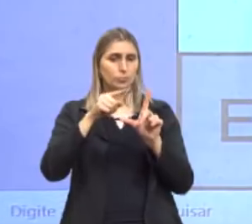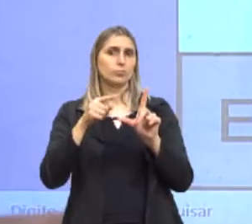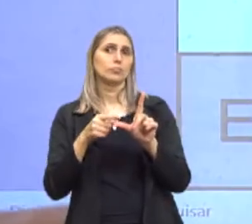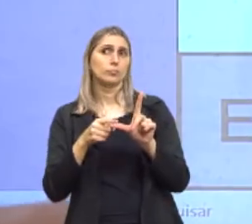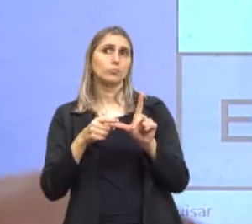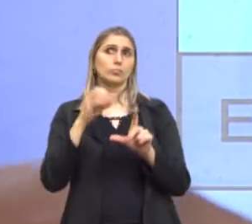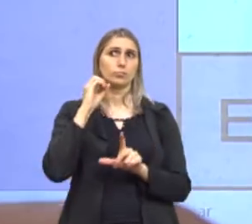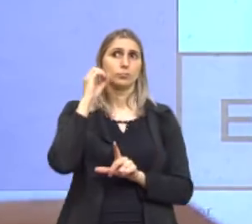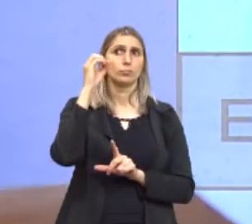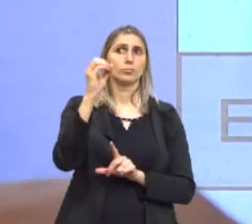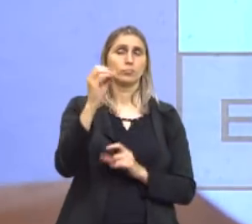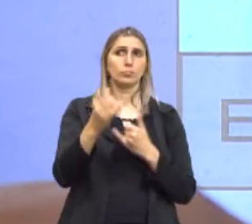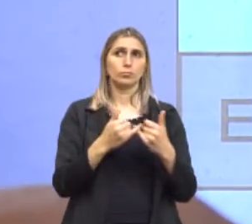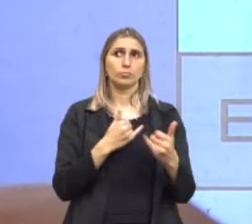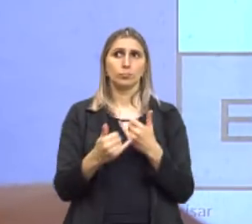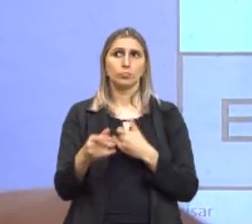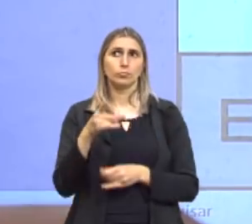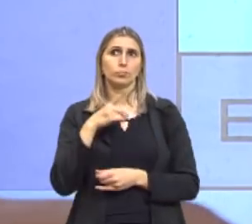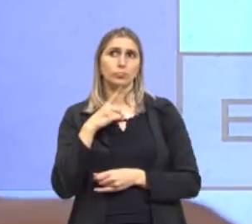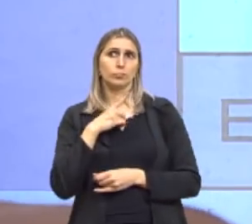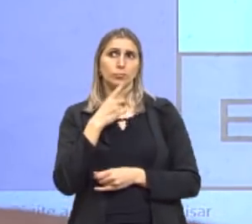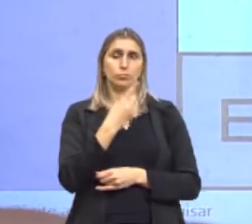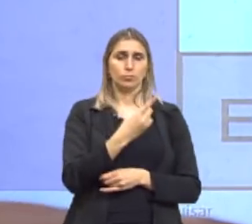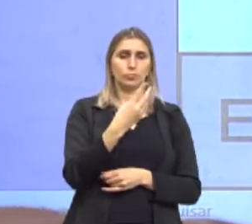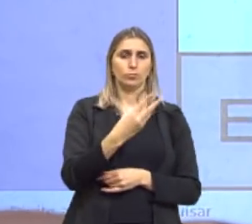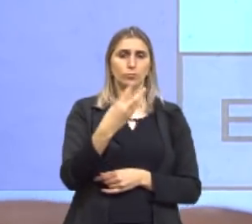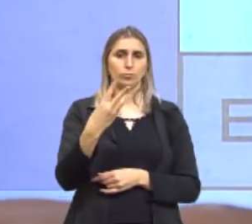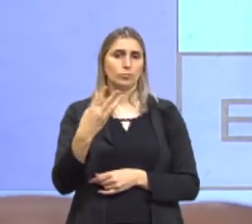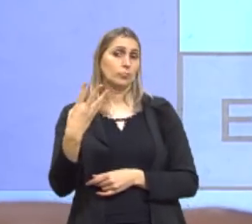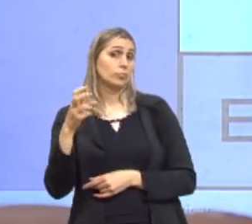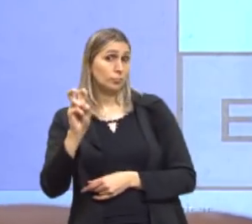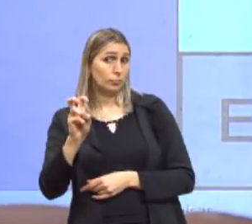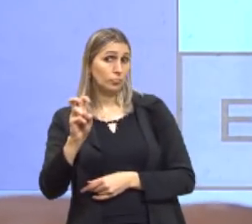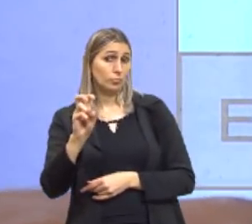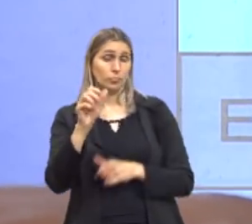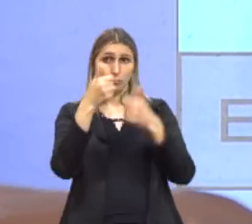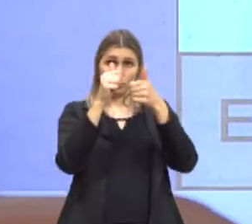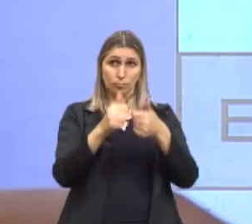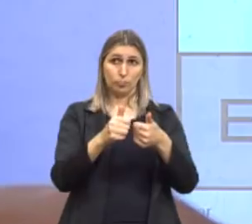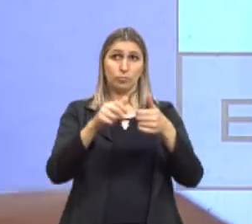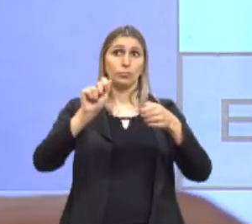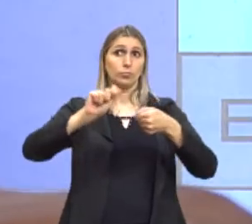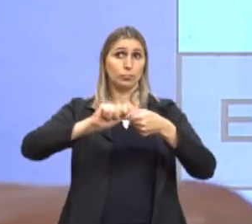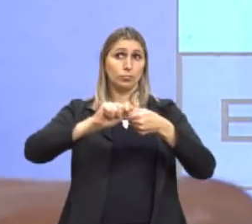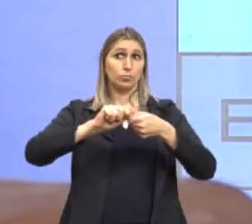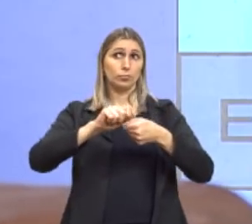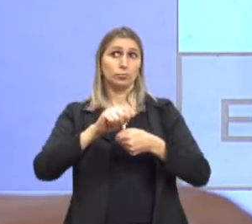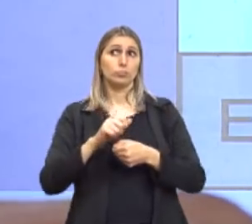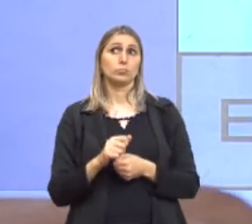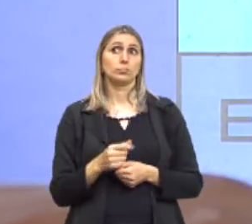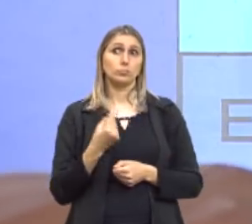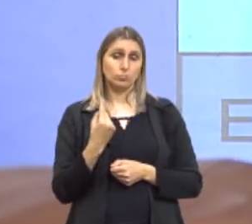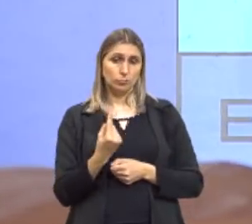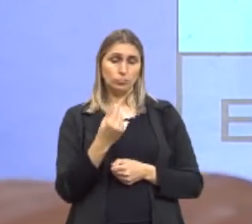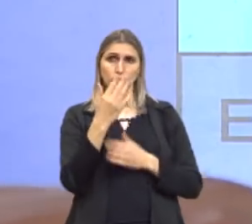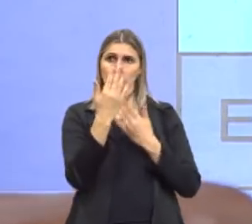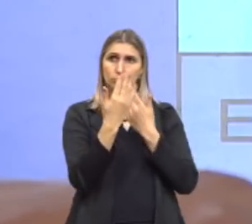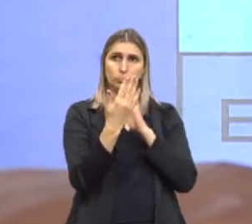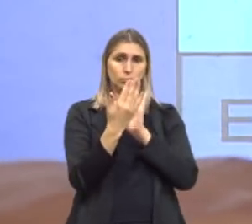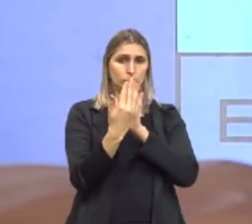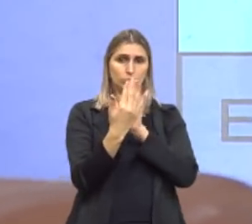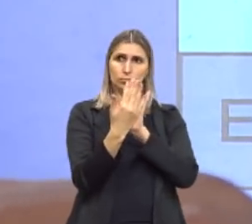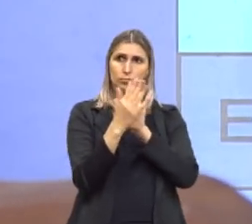exemplo, aí eu tenho 1, 2, 3, 4, 5 imagens formadas. Isso aqui é um espelho, essa linha